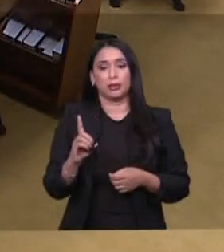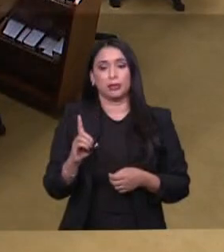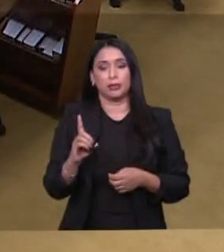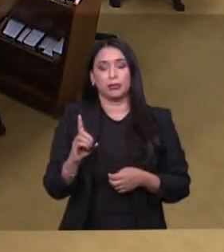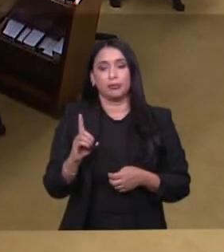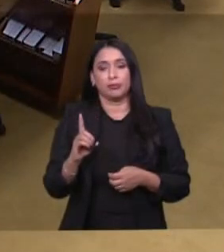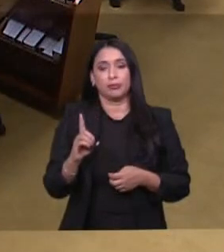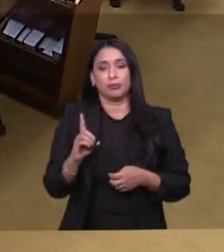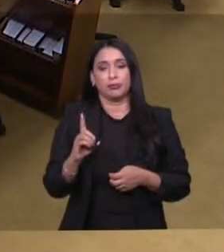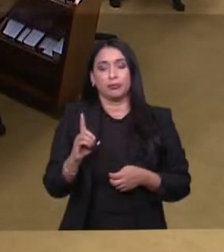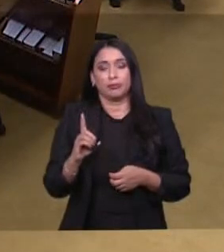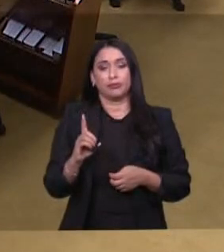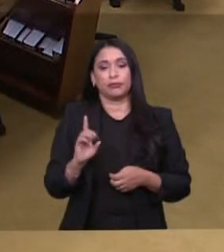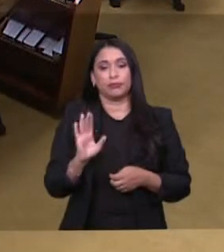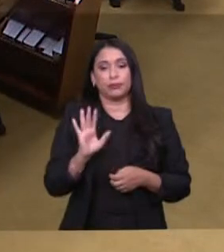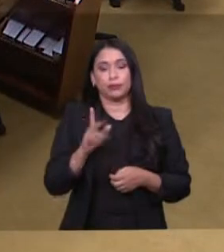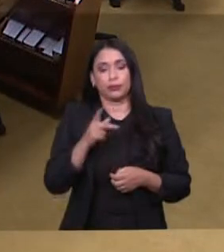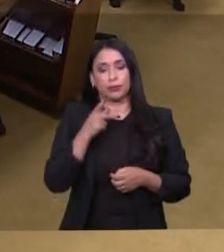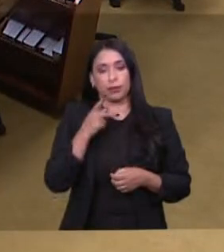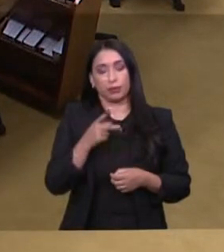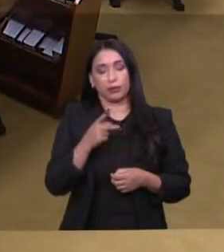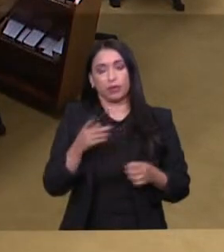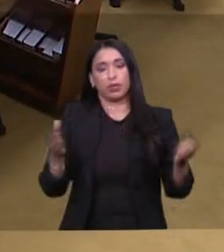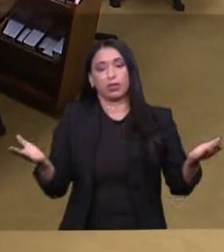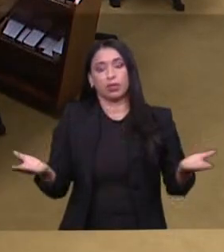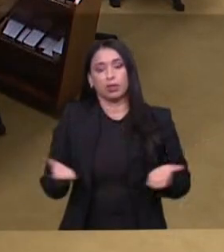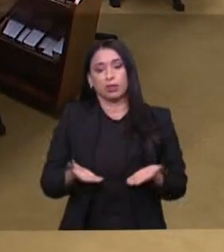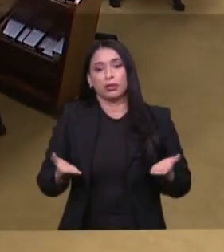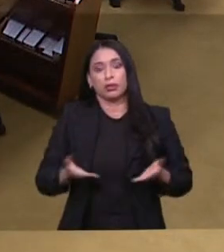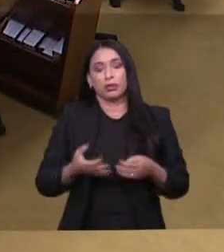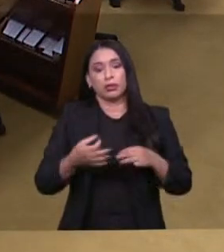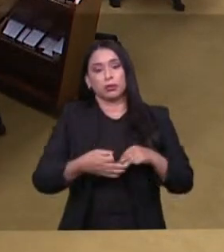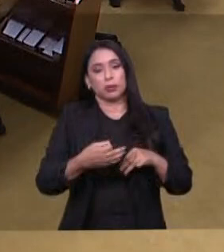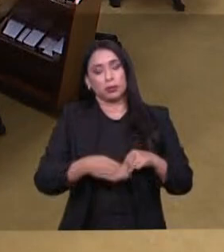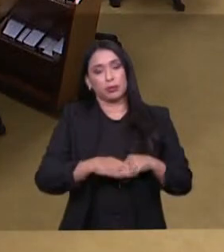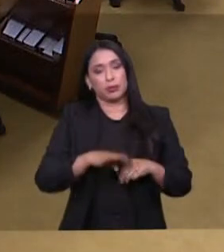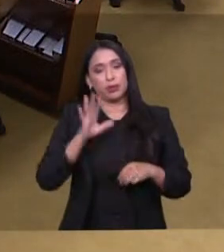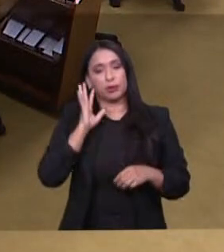e esse é um ponto que foi tocado hoje pelo ministro Dias Toffoli,